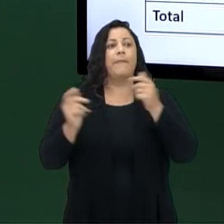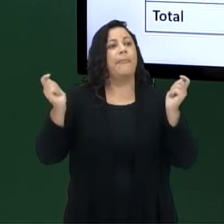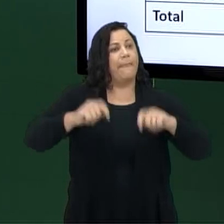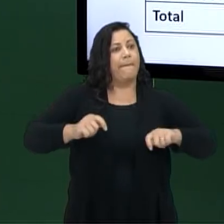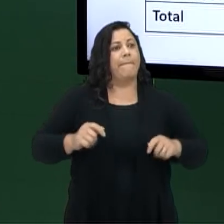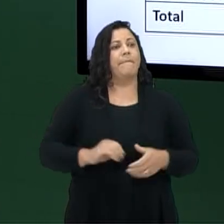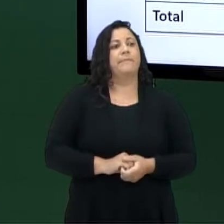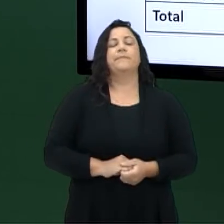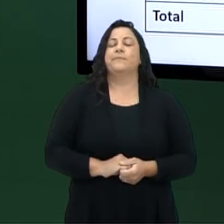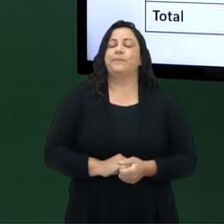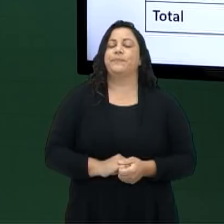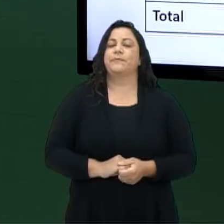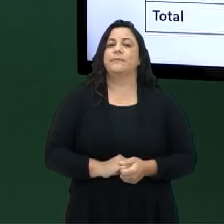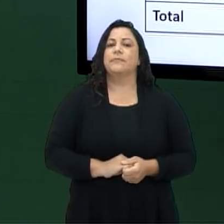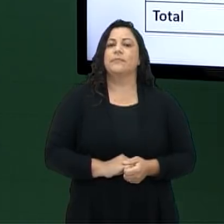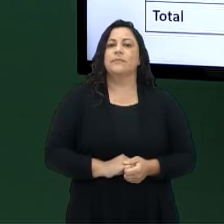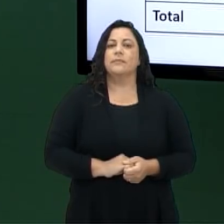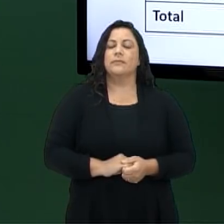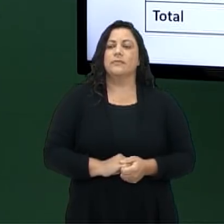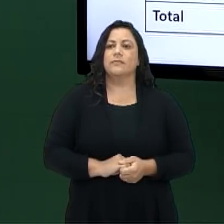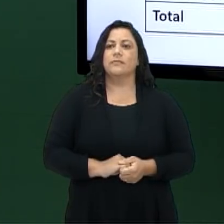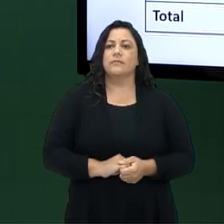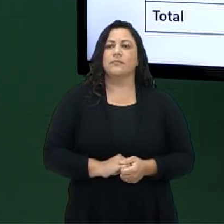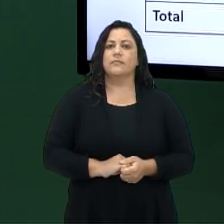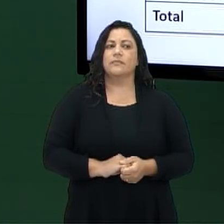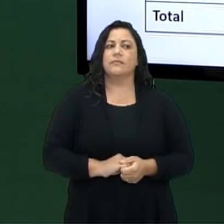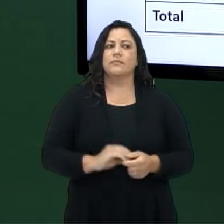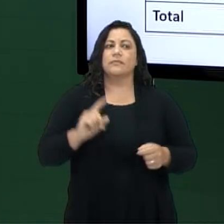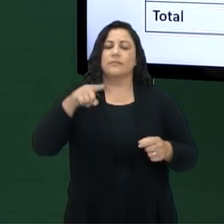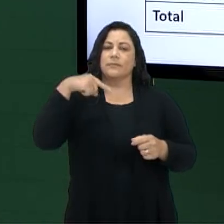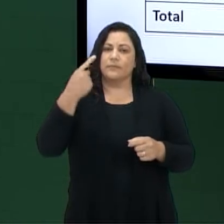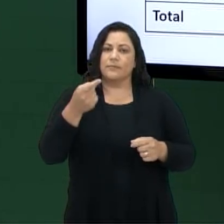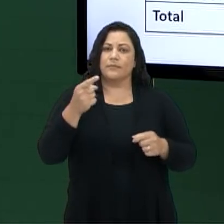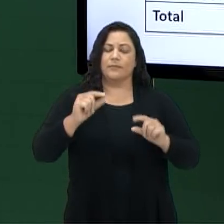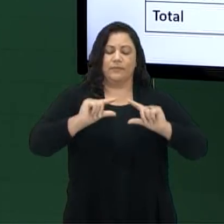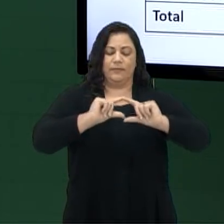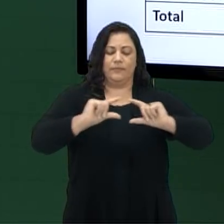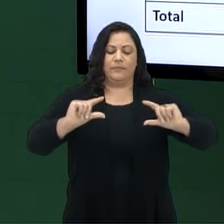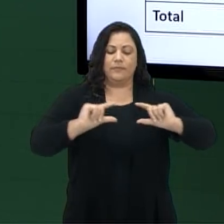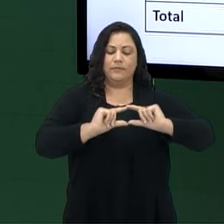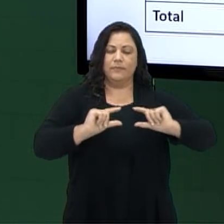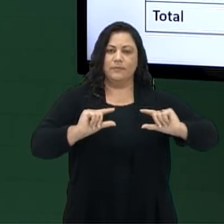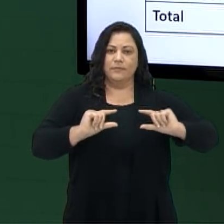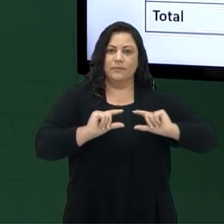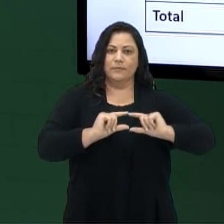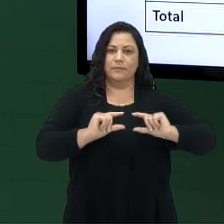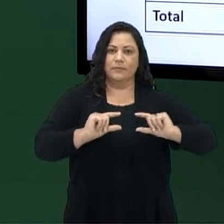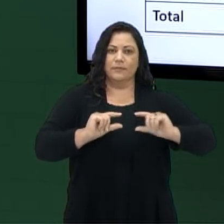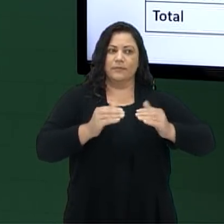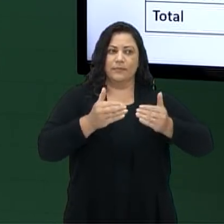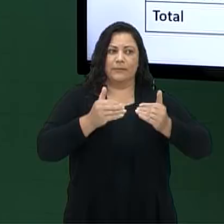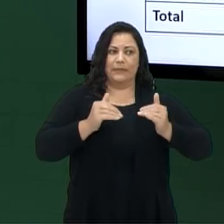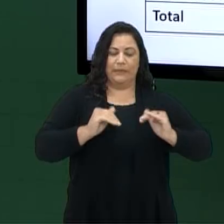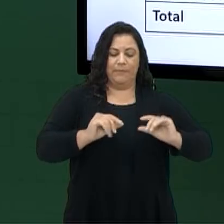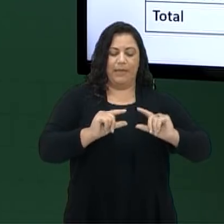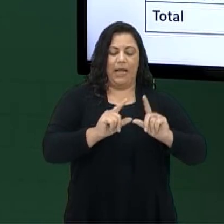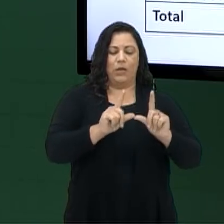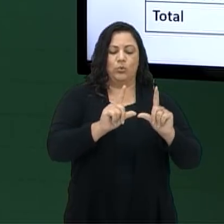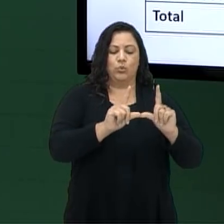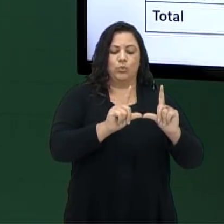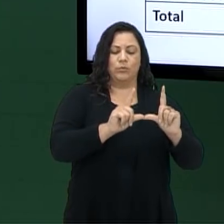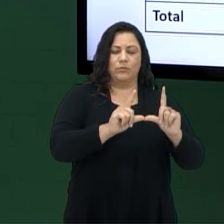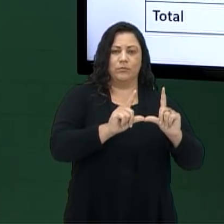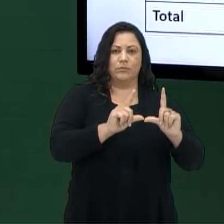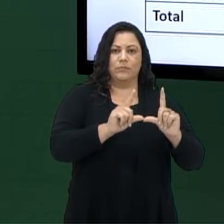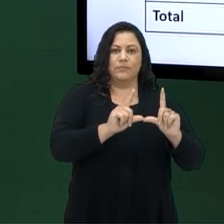Ok? Pode colocar aqui 25%. E aí, você vai fazer lá uma legendazinha em algum lugar próximo para dizer que o